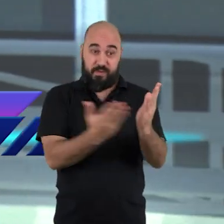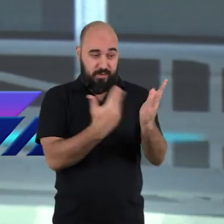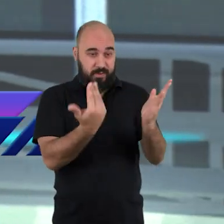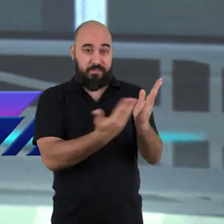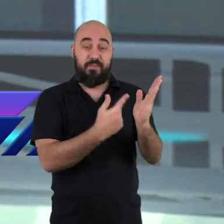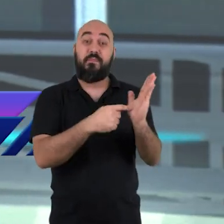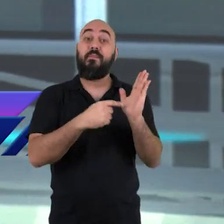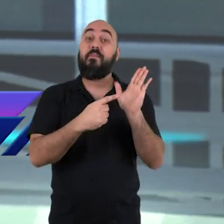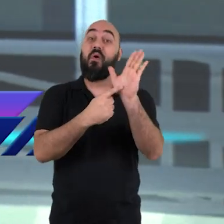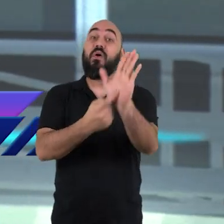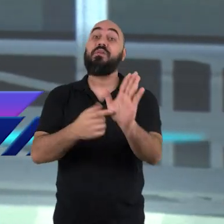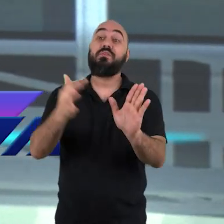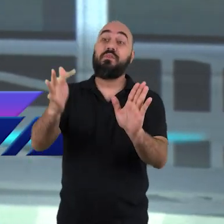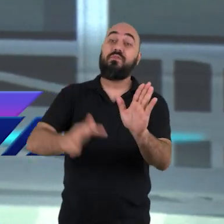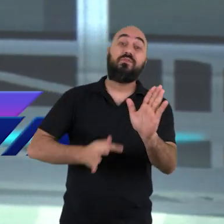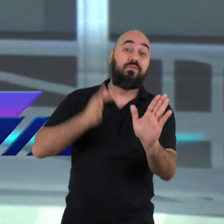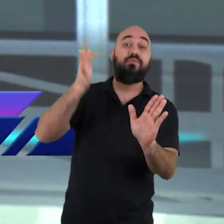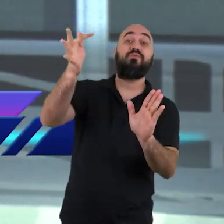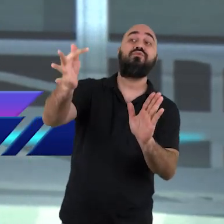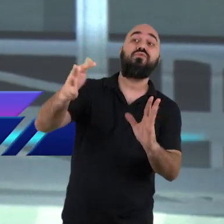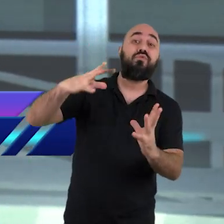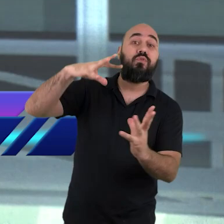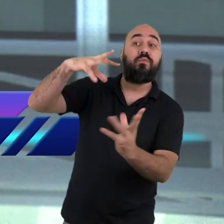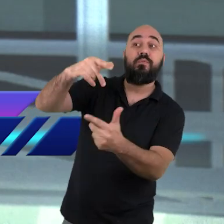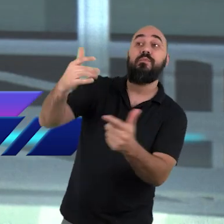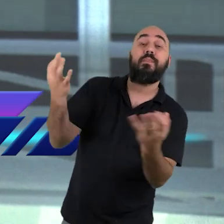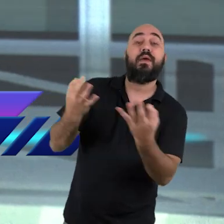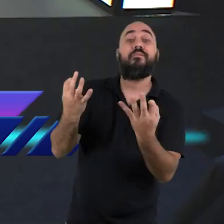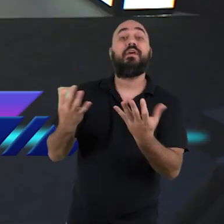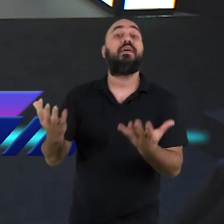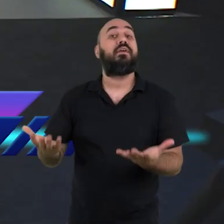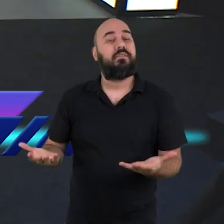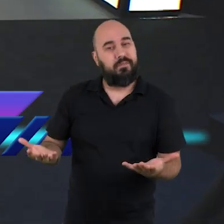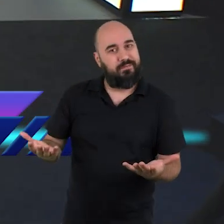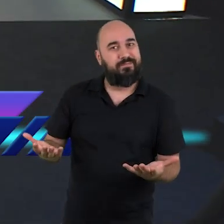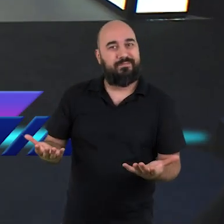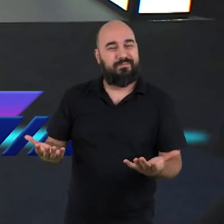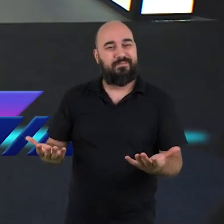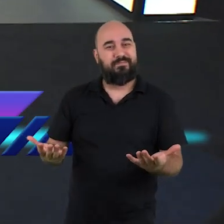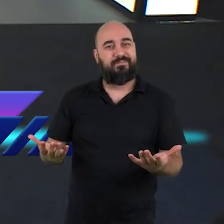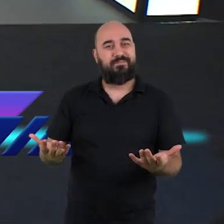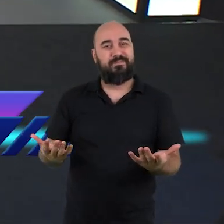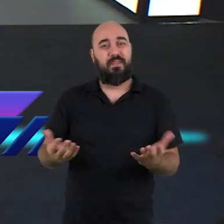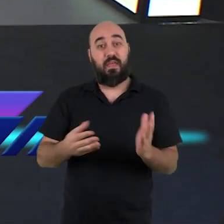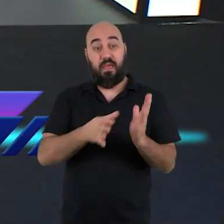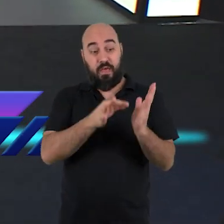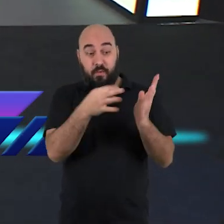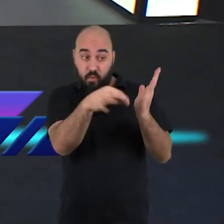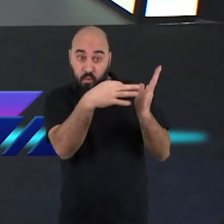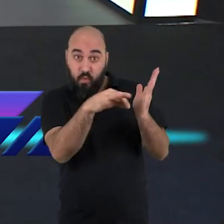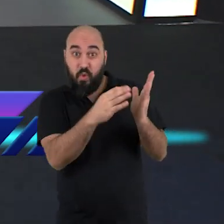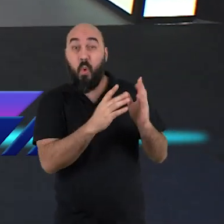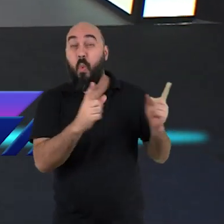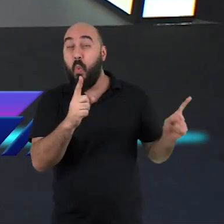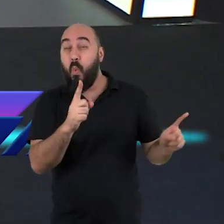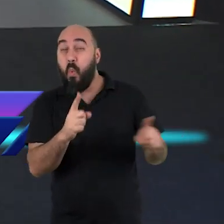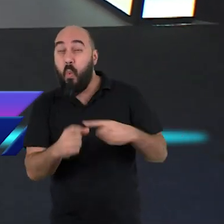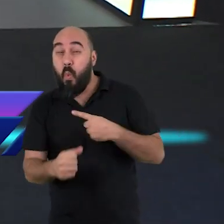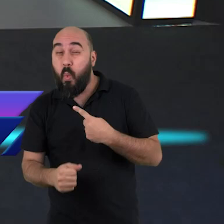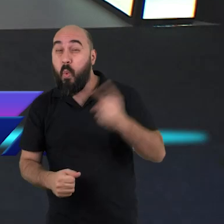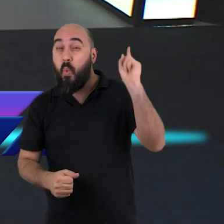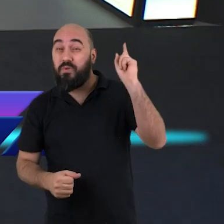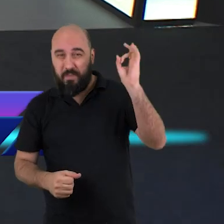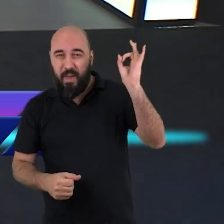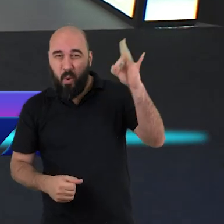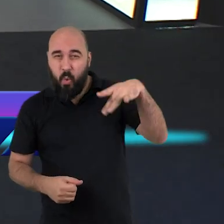nos mostra como o mundo vai terminar. A última página da Bíblia é uma página que